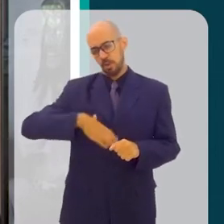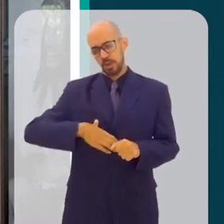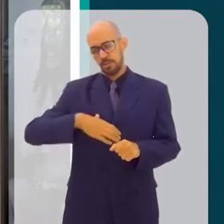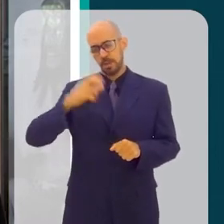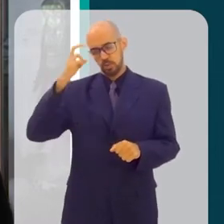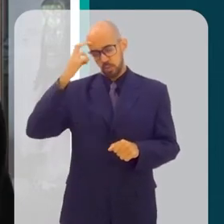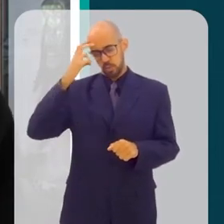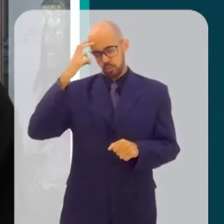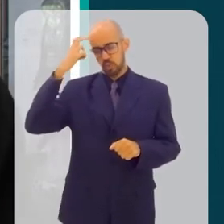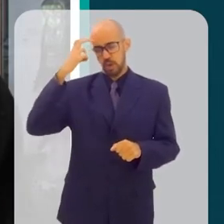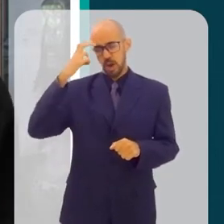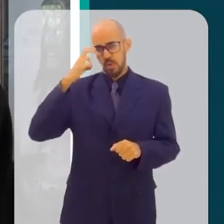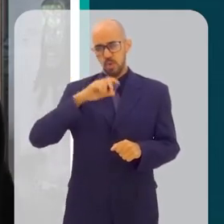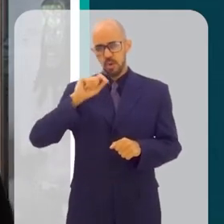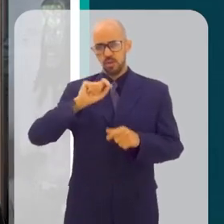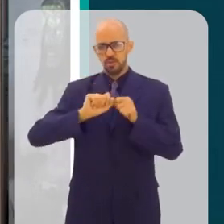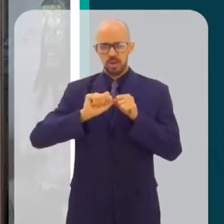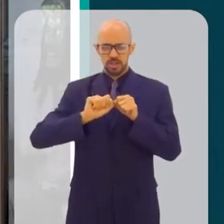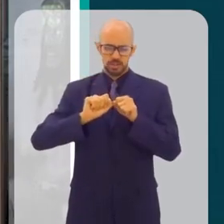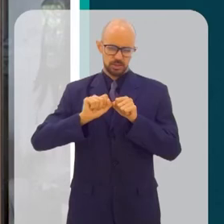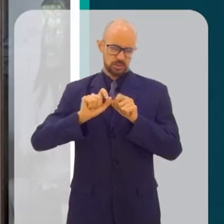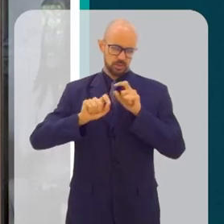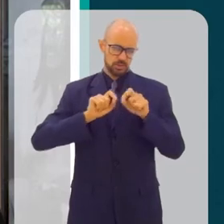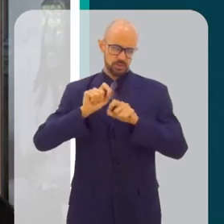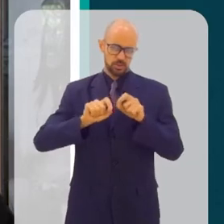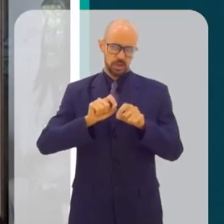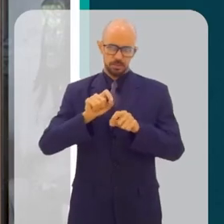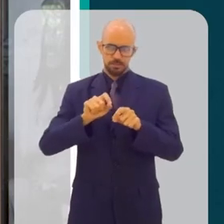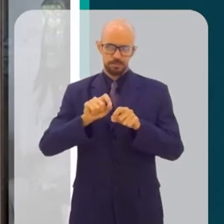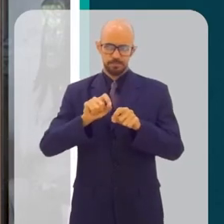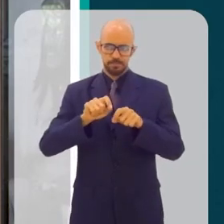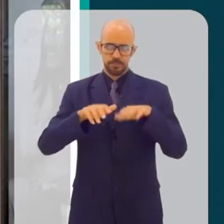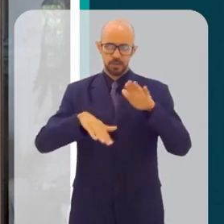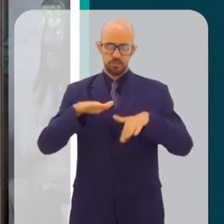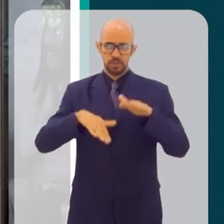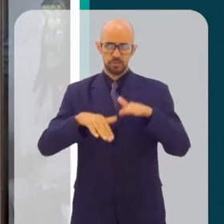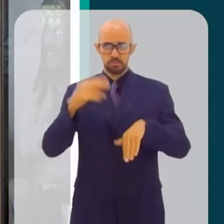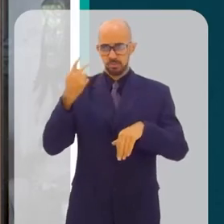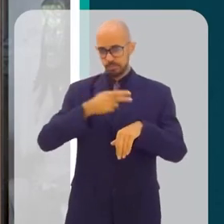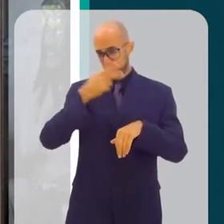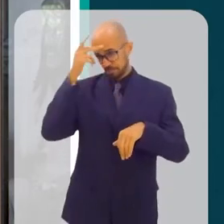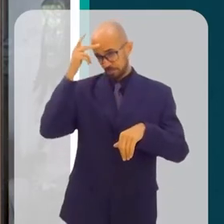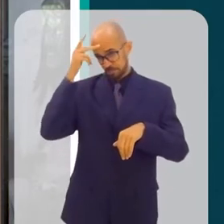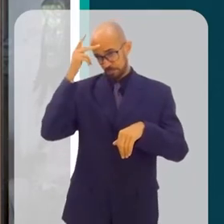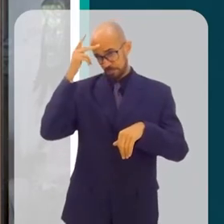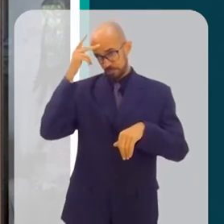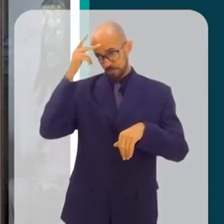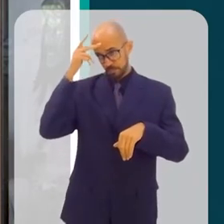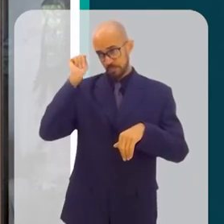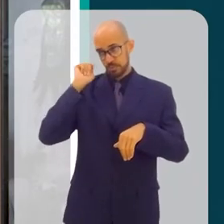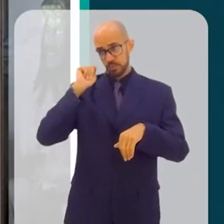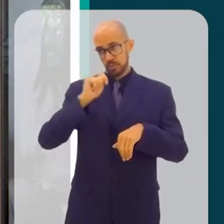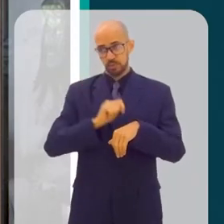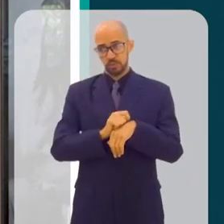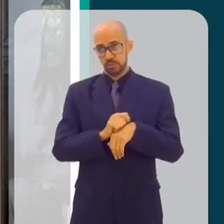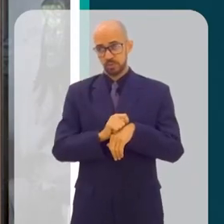todo um comportamento cultural, né, que leva com que talvez uma pessoa